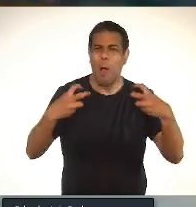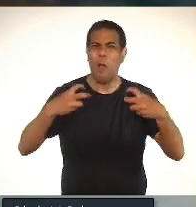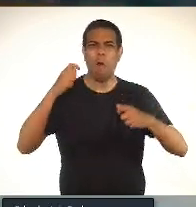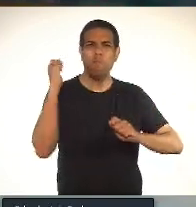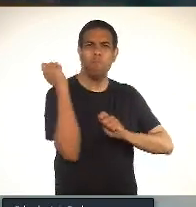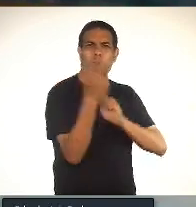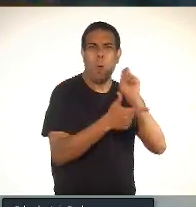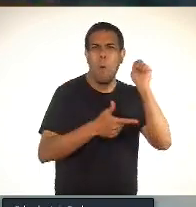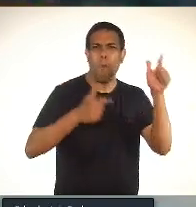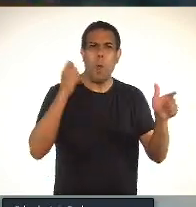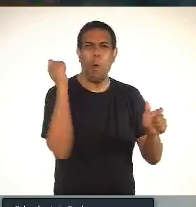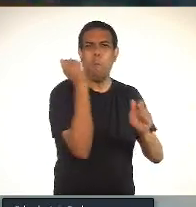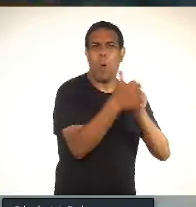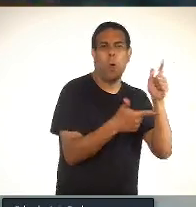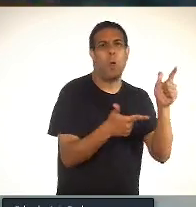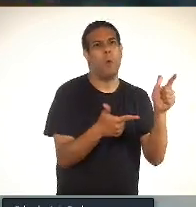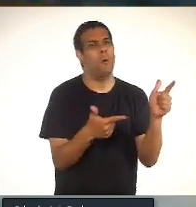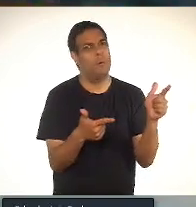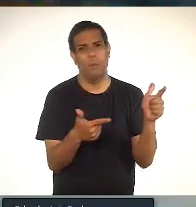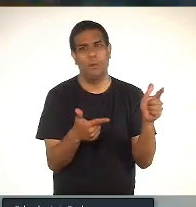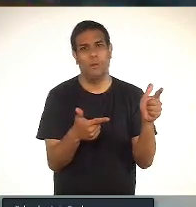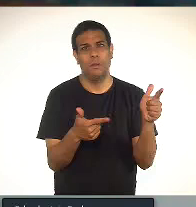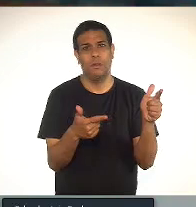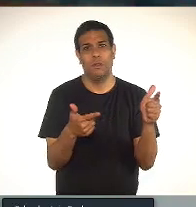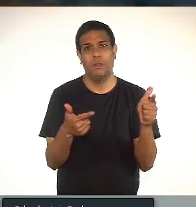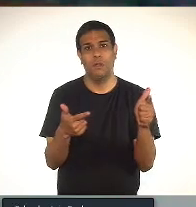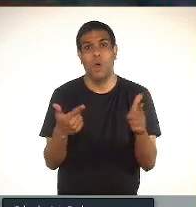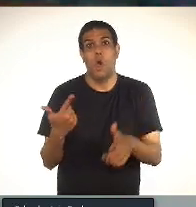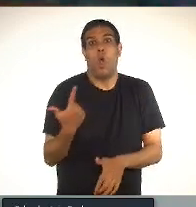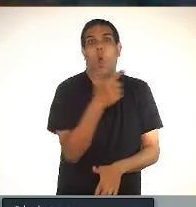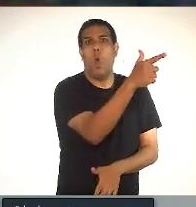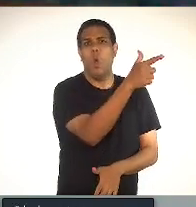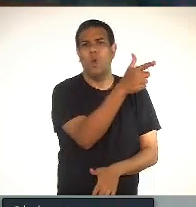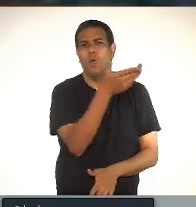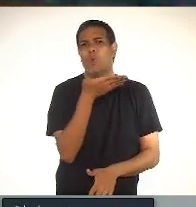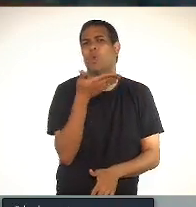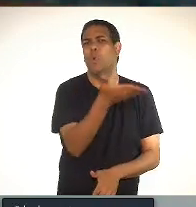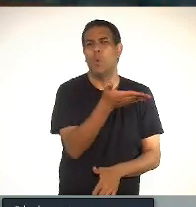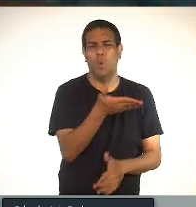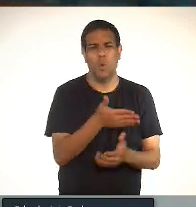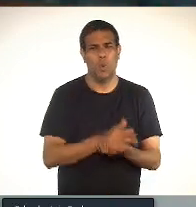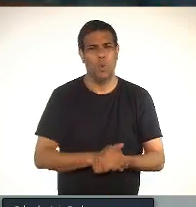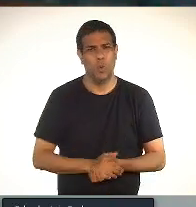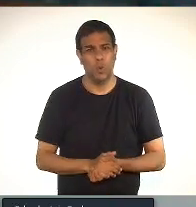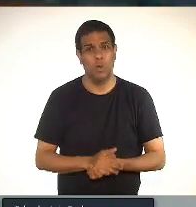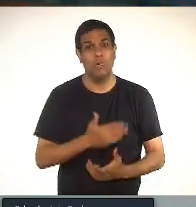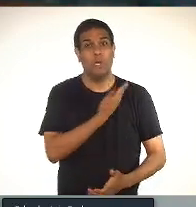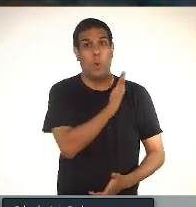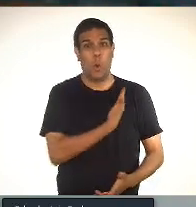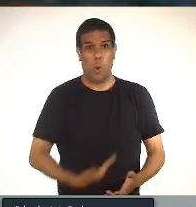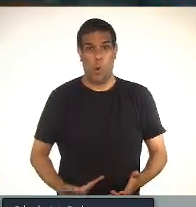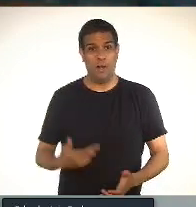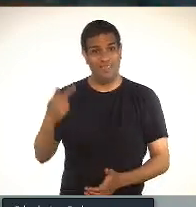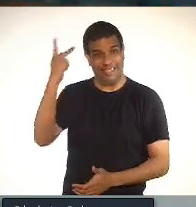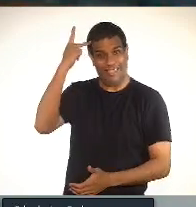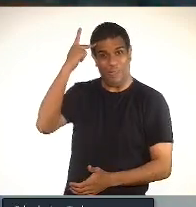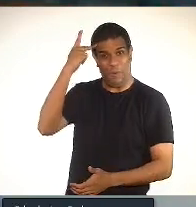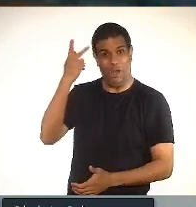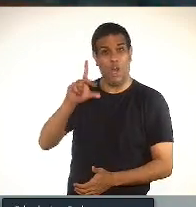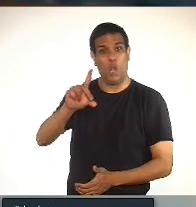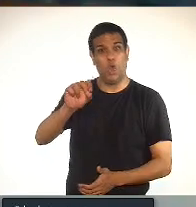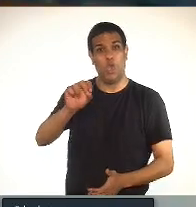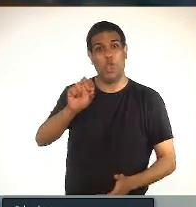atacando, não o adversário dele, atacando lá o governador de São